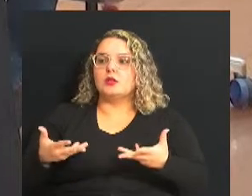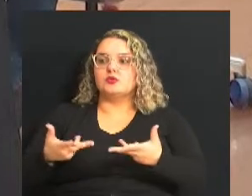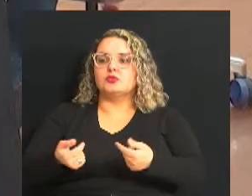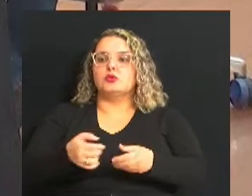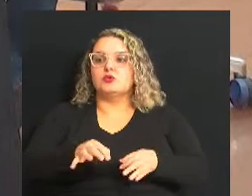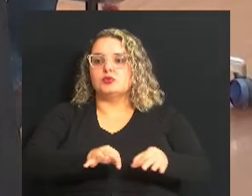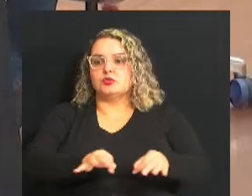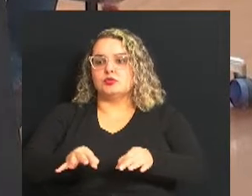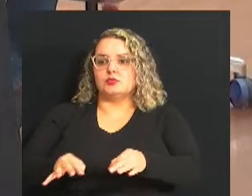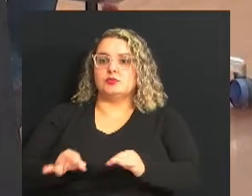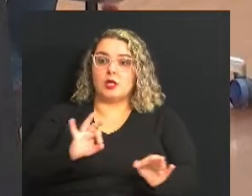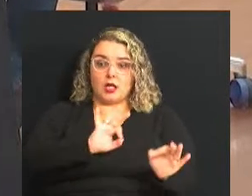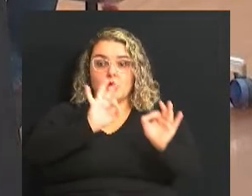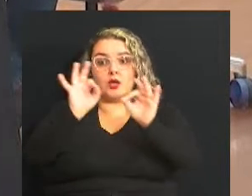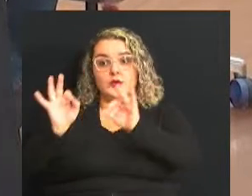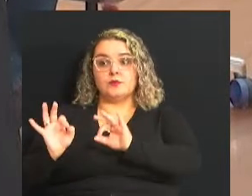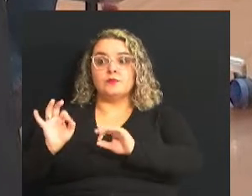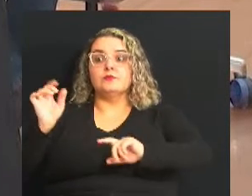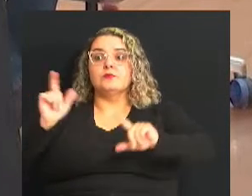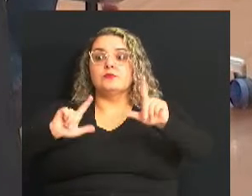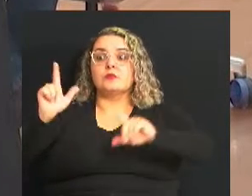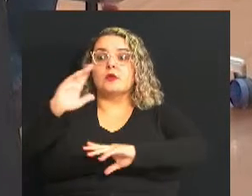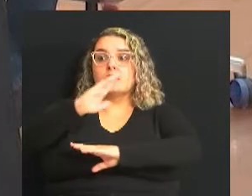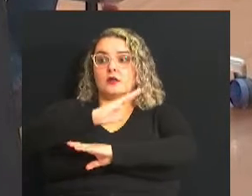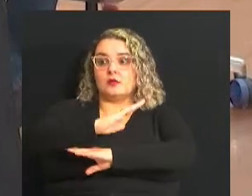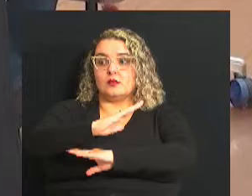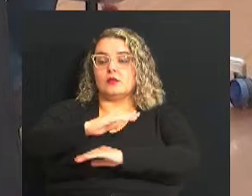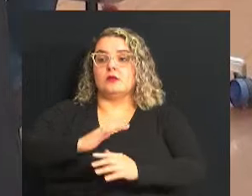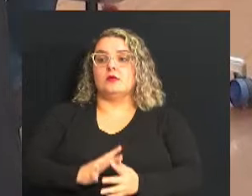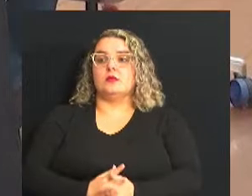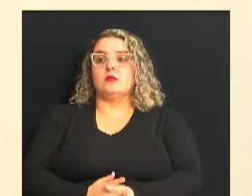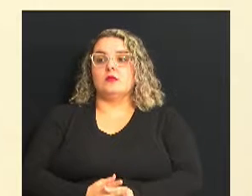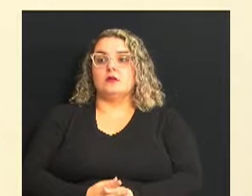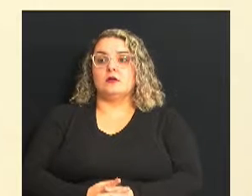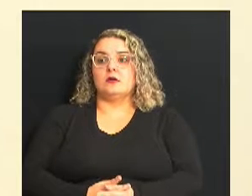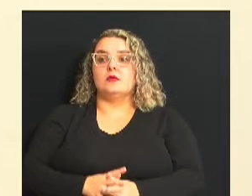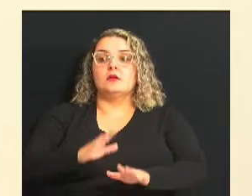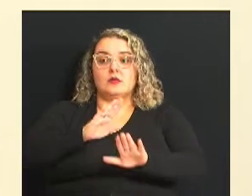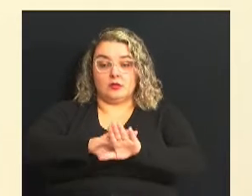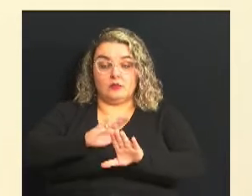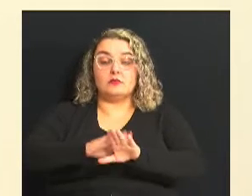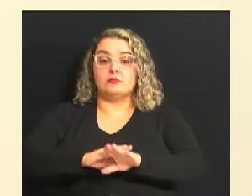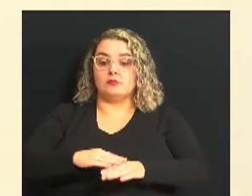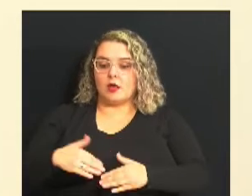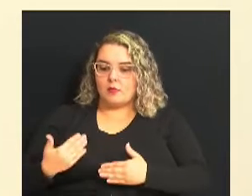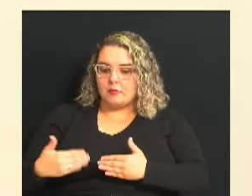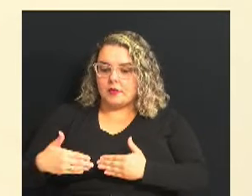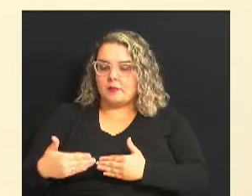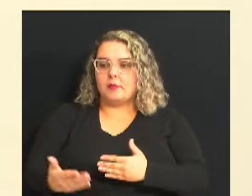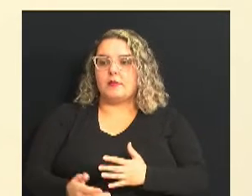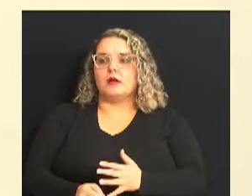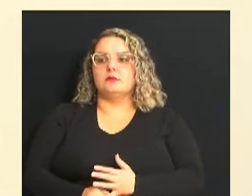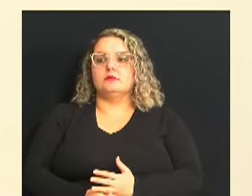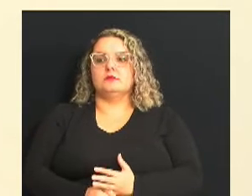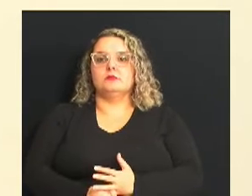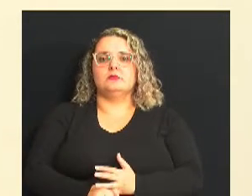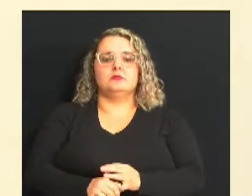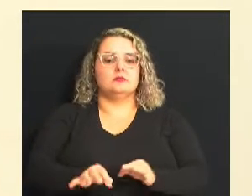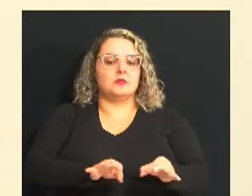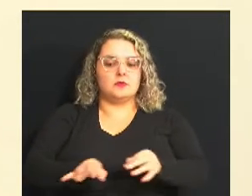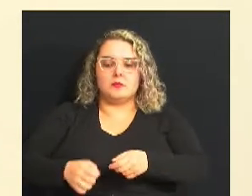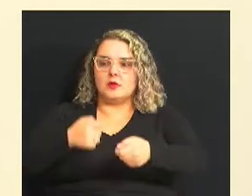para quem acompanha o canal da TV Câmara, é uma atividade intensa, de programas,